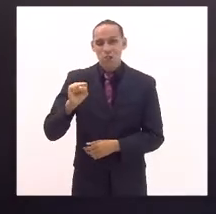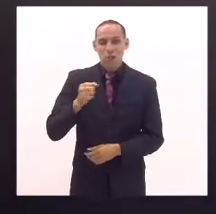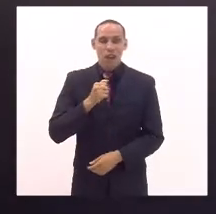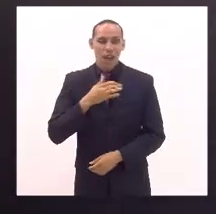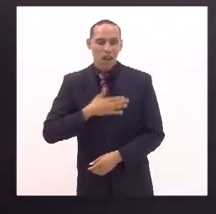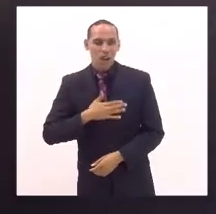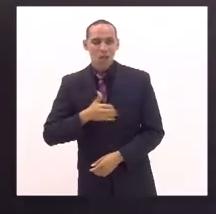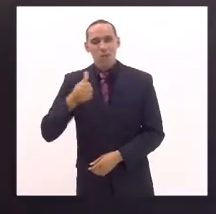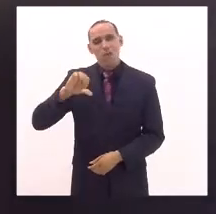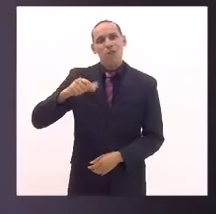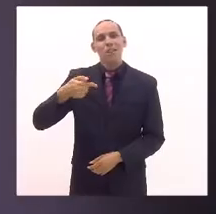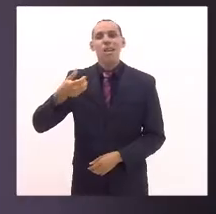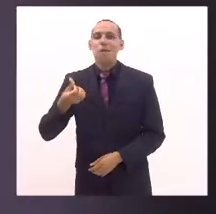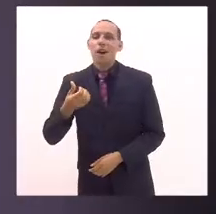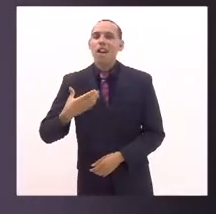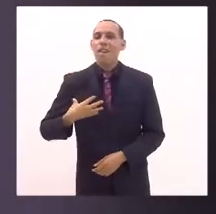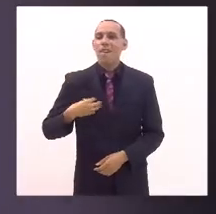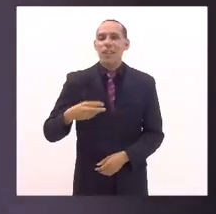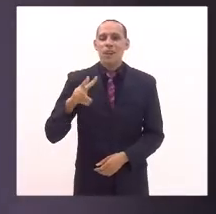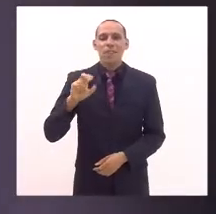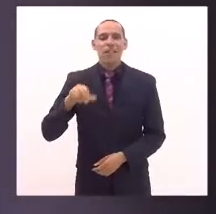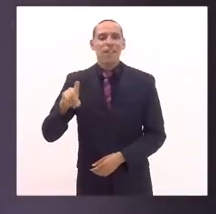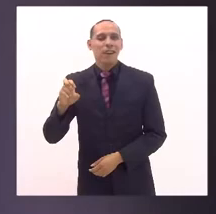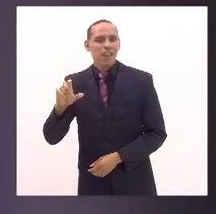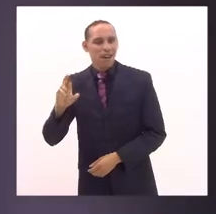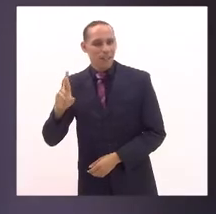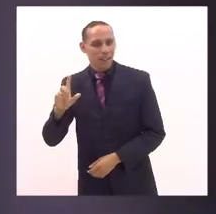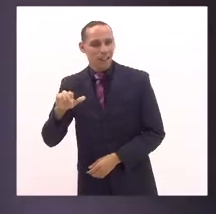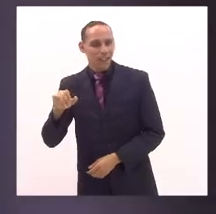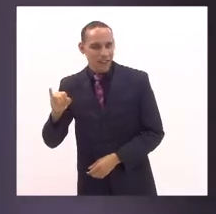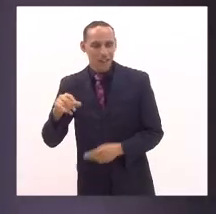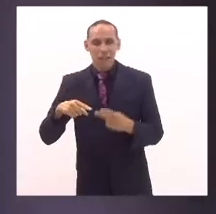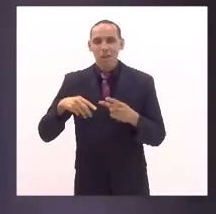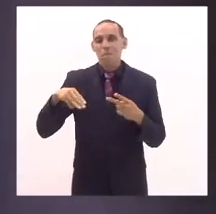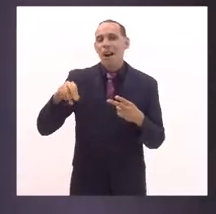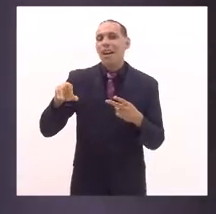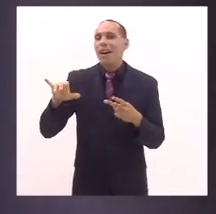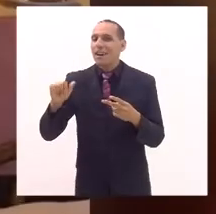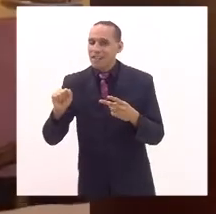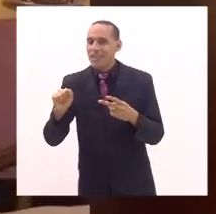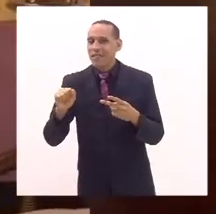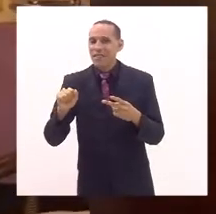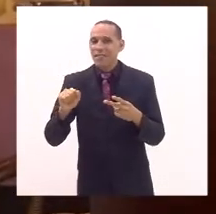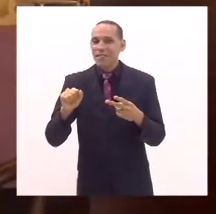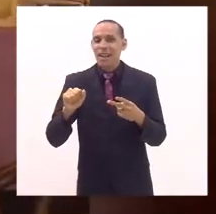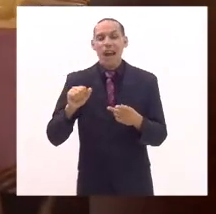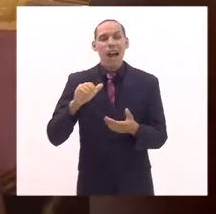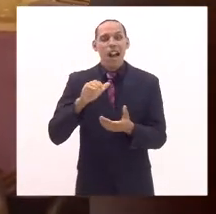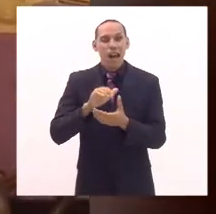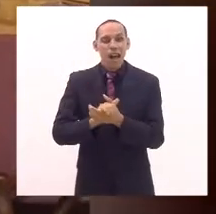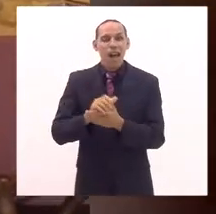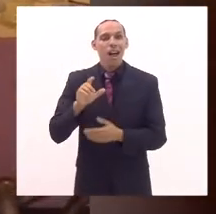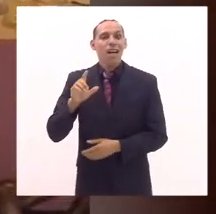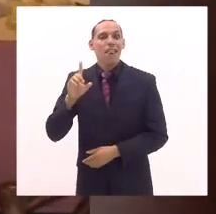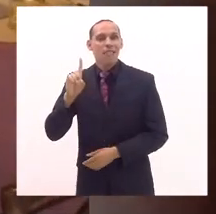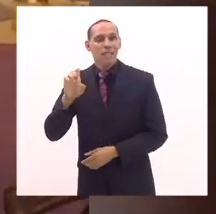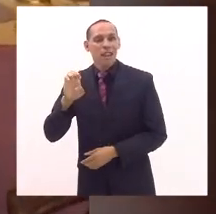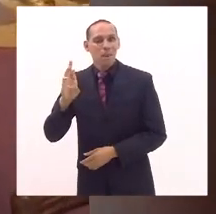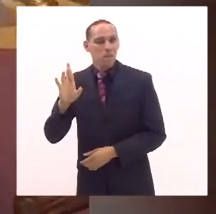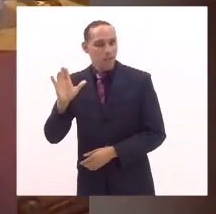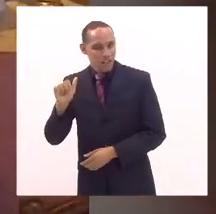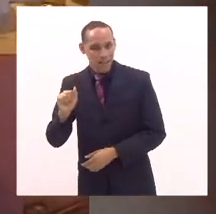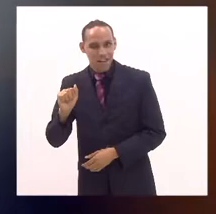de 1986, filho de Vanderlei de Moraes Alves e Maria Aparecida da Silva, esposo de Débora Monteiro de Assis